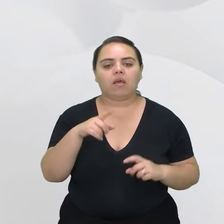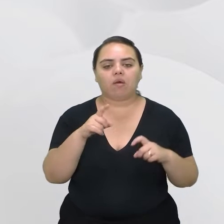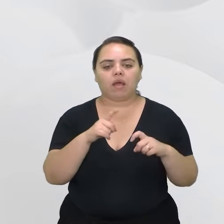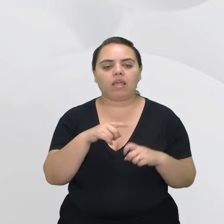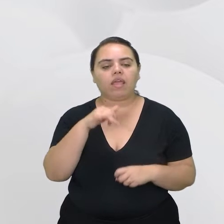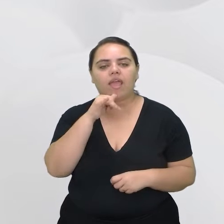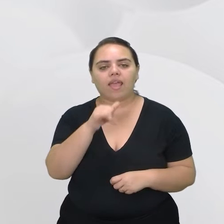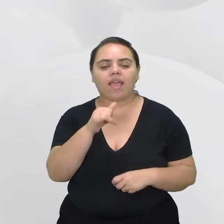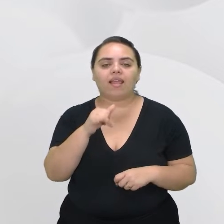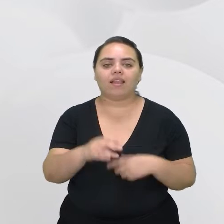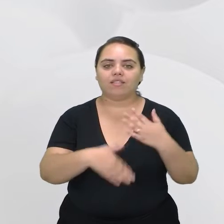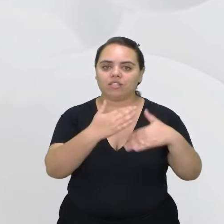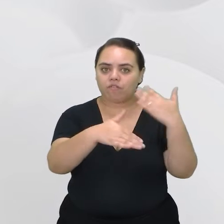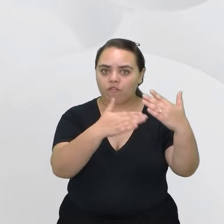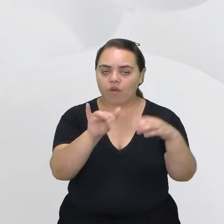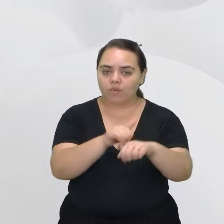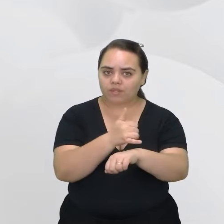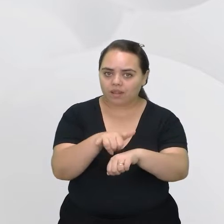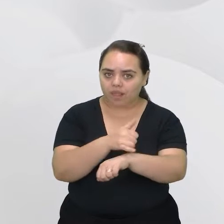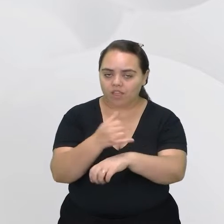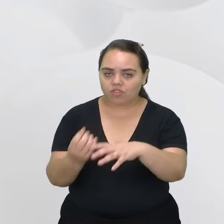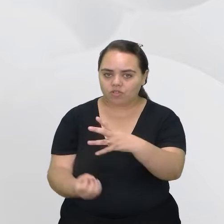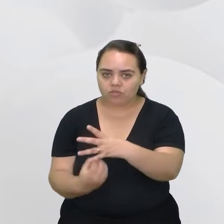de plantio